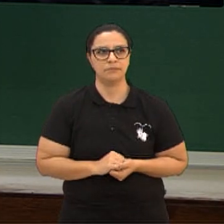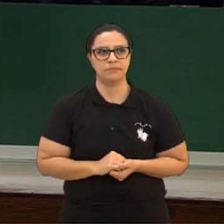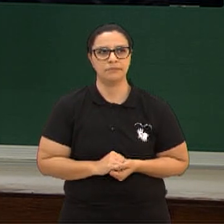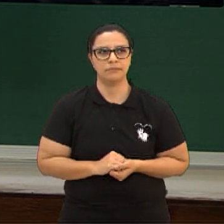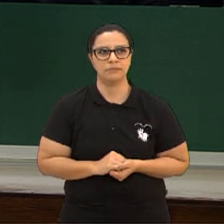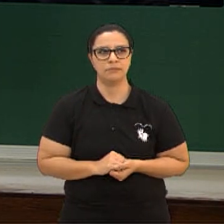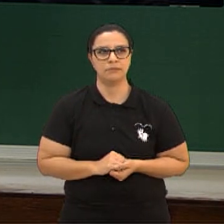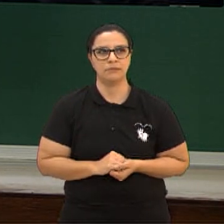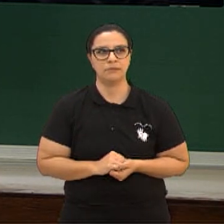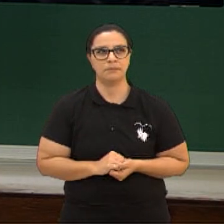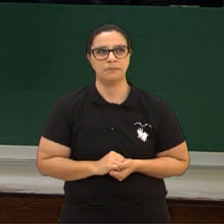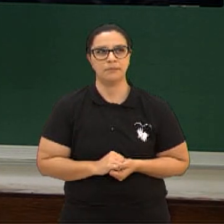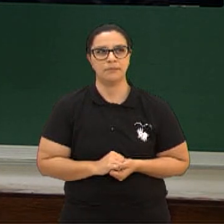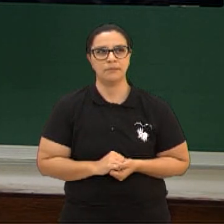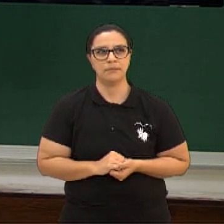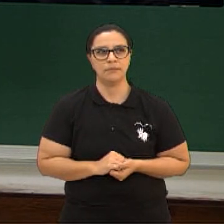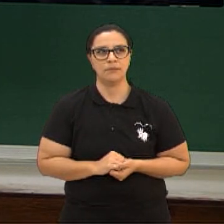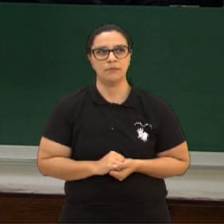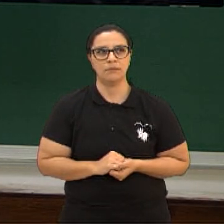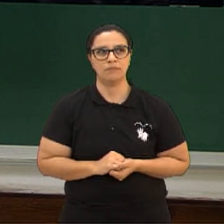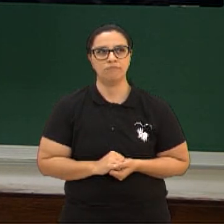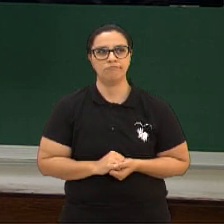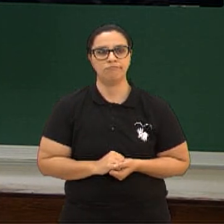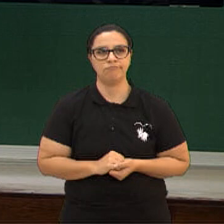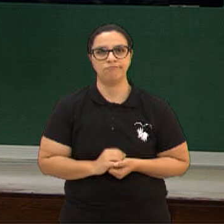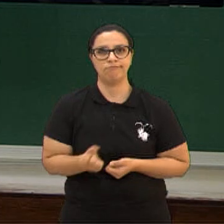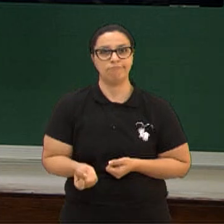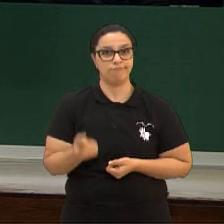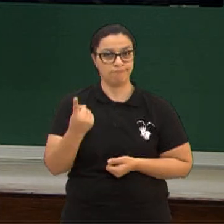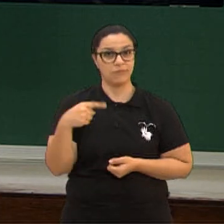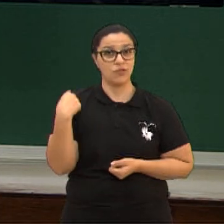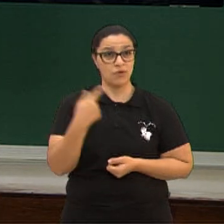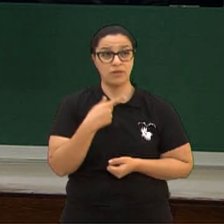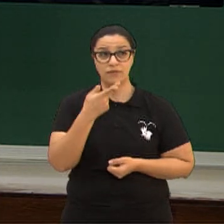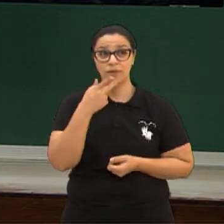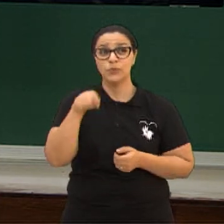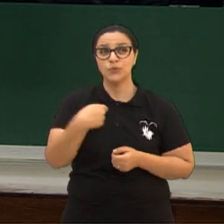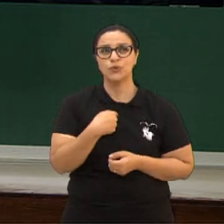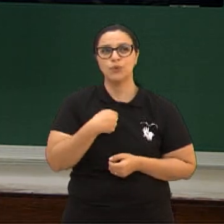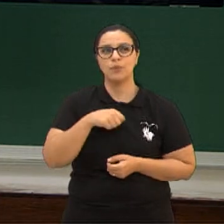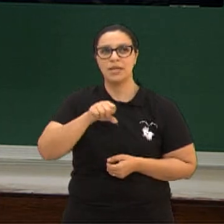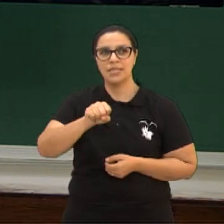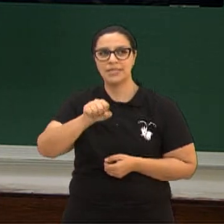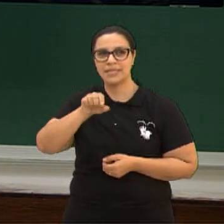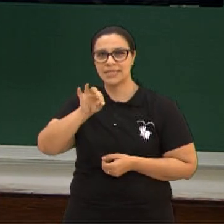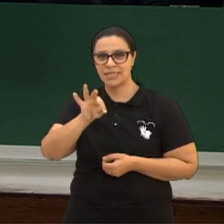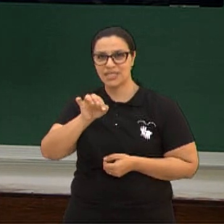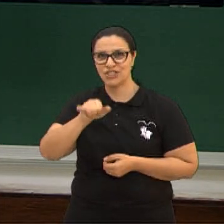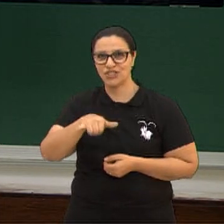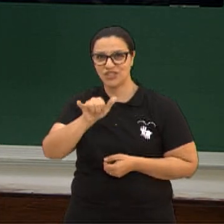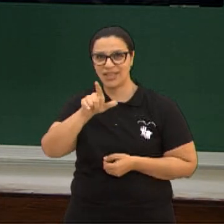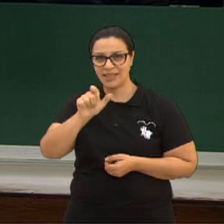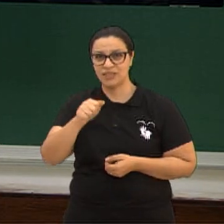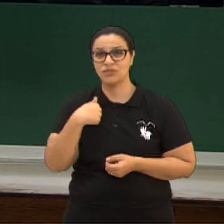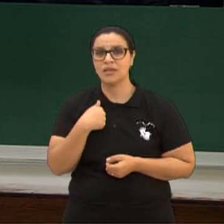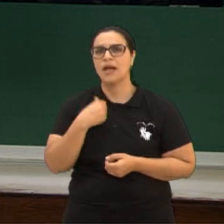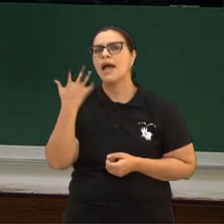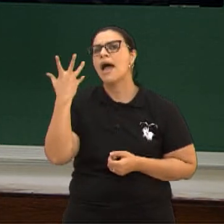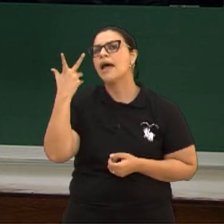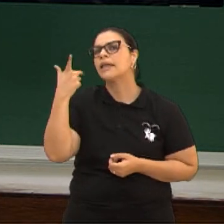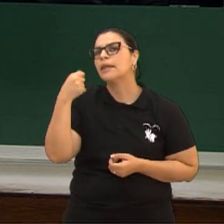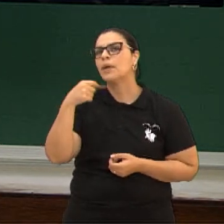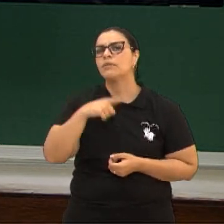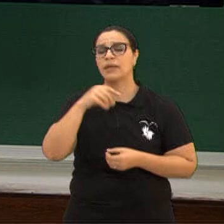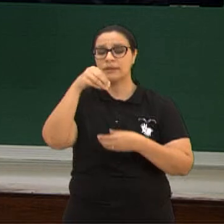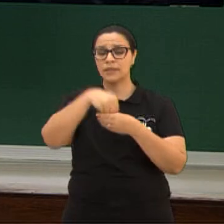you cramp my style? A gente usou essa palavrinha já. Quais são os animais citados na